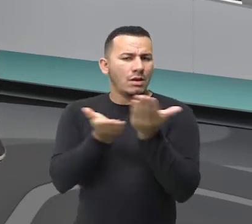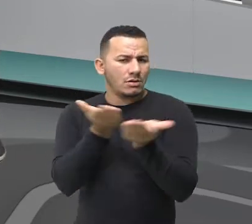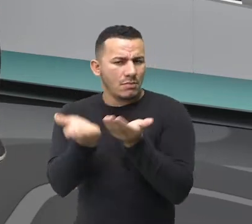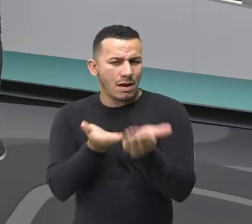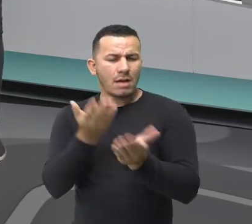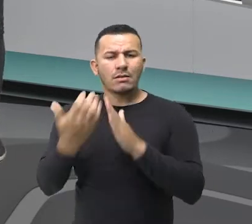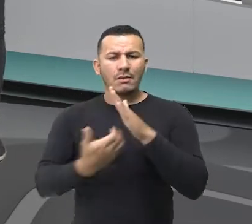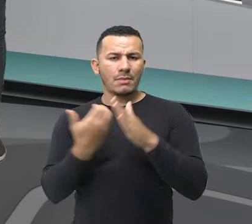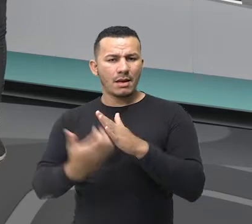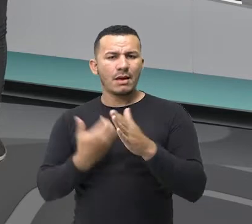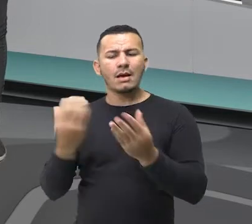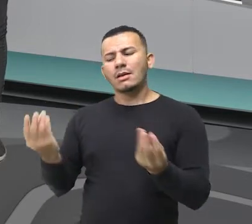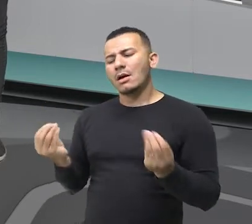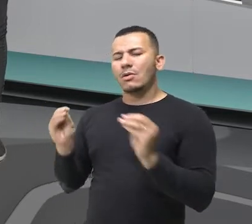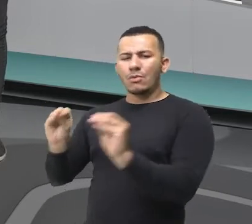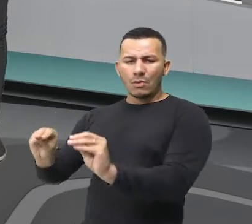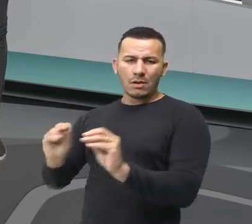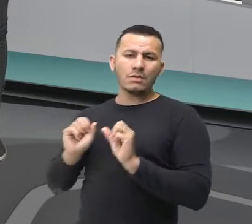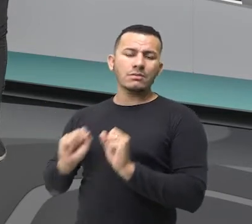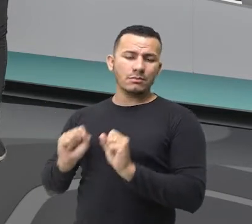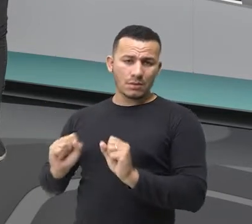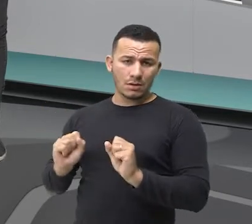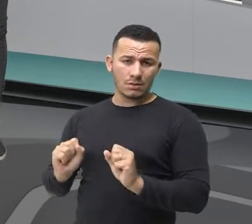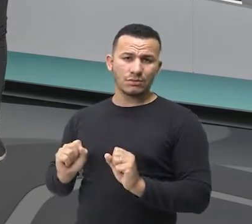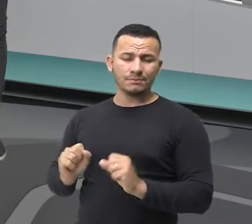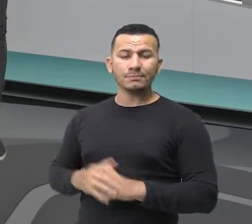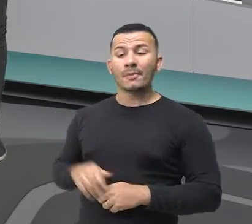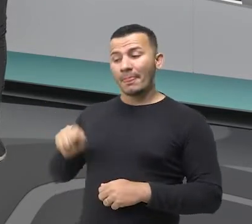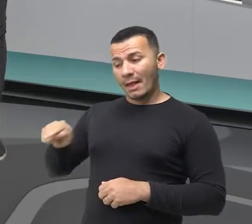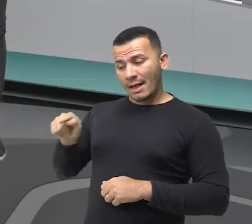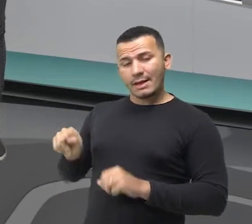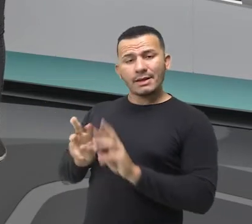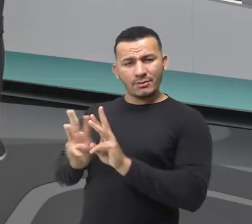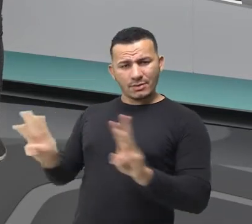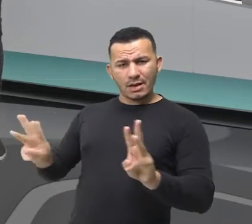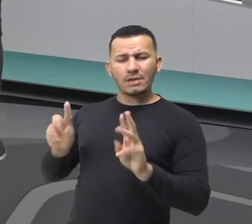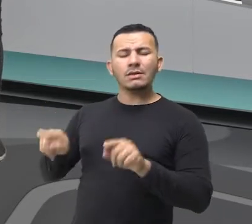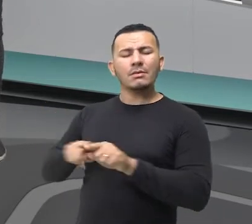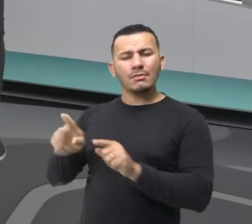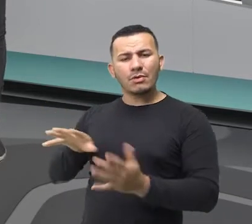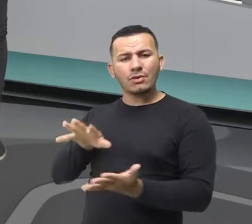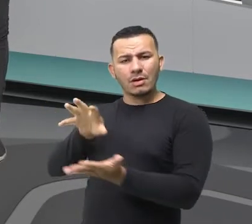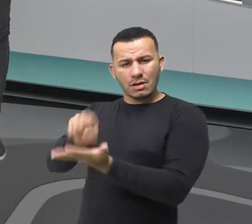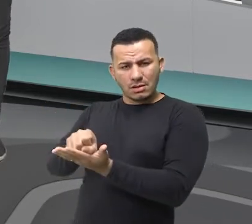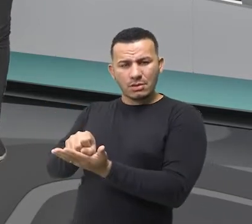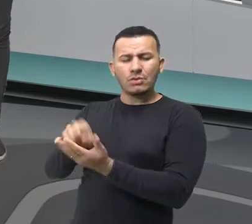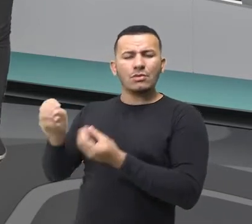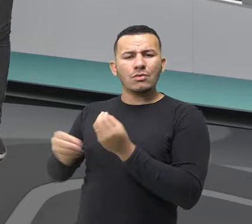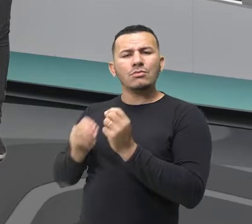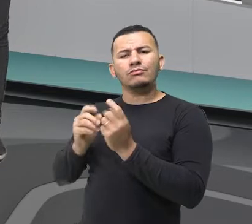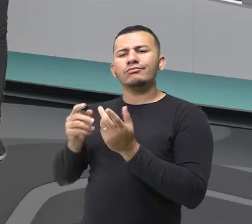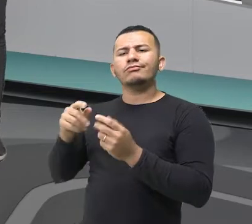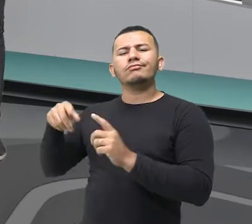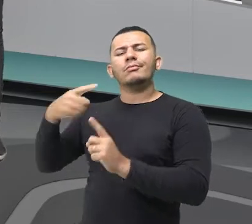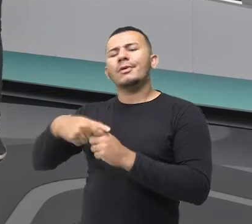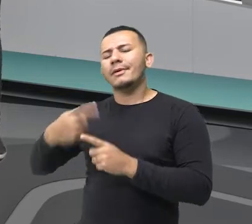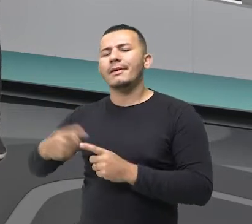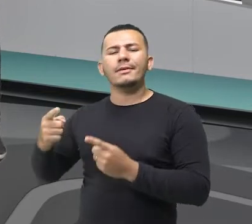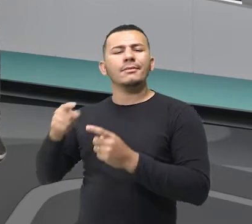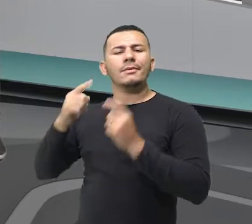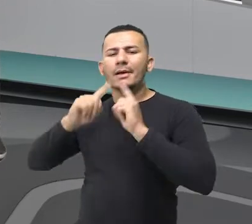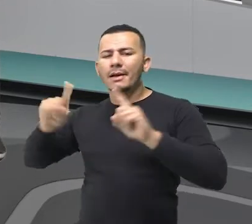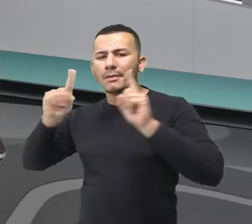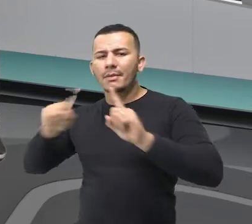E observa em que elas podem ir nesse site Fazer o registro da sua reclamação certo